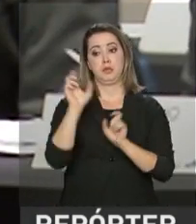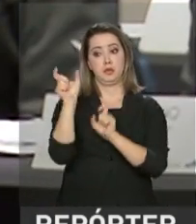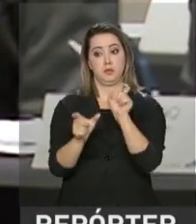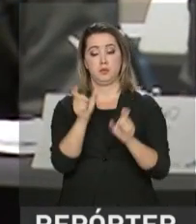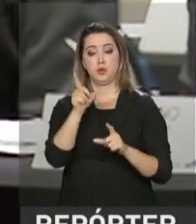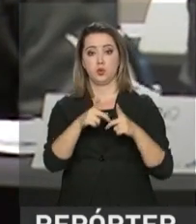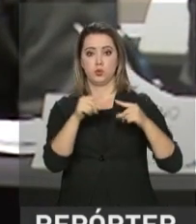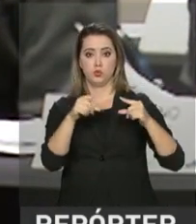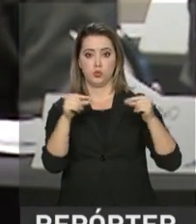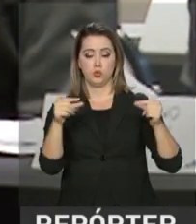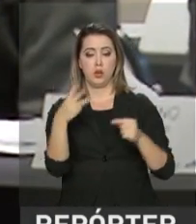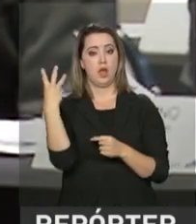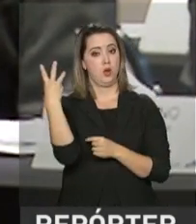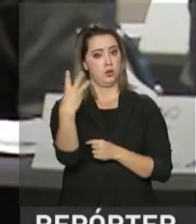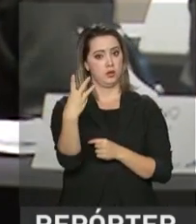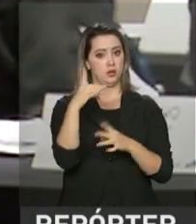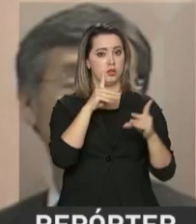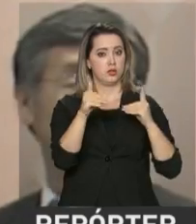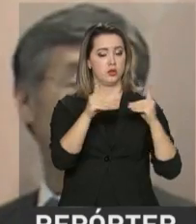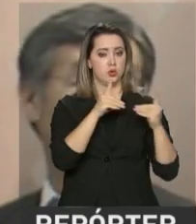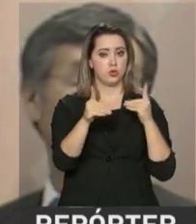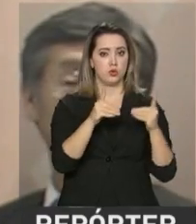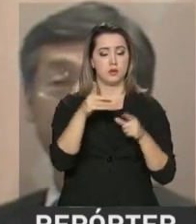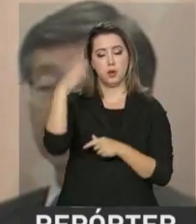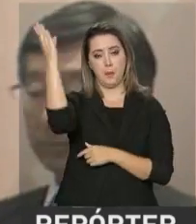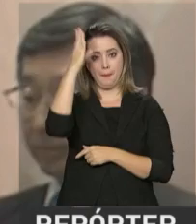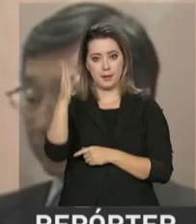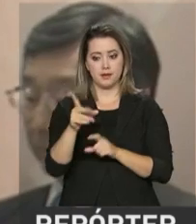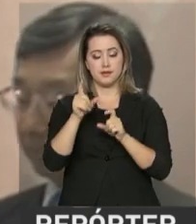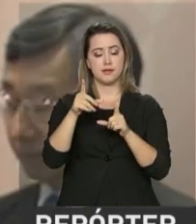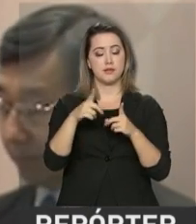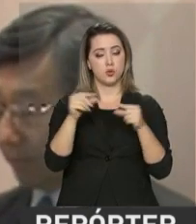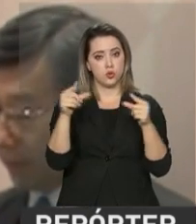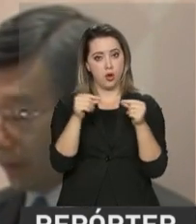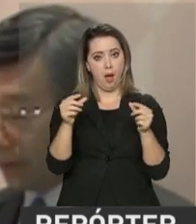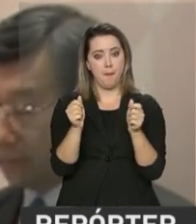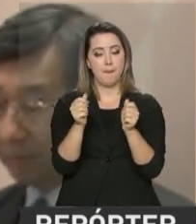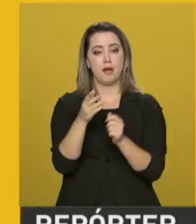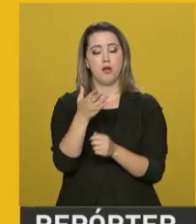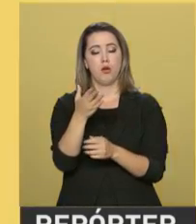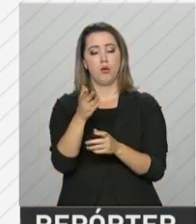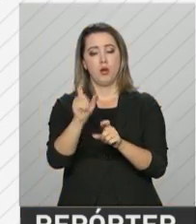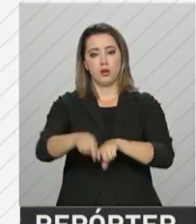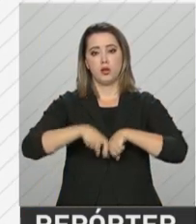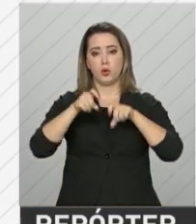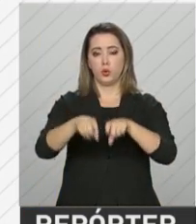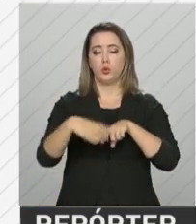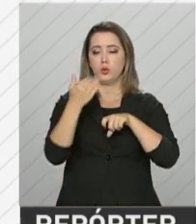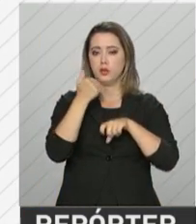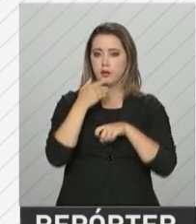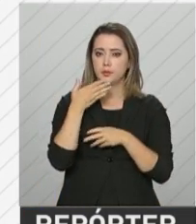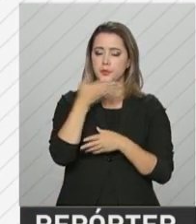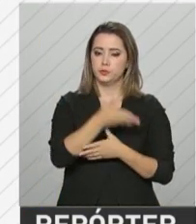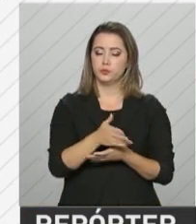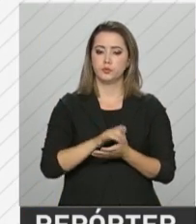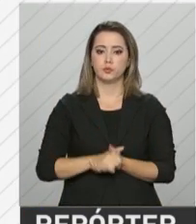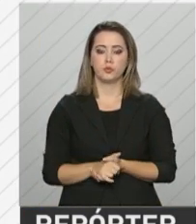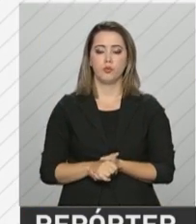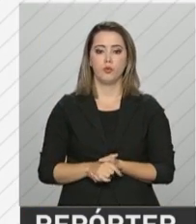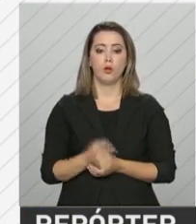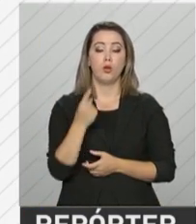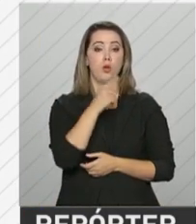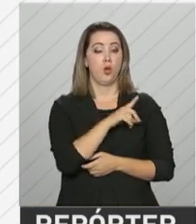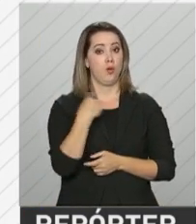japoneses, ao terceiro diálogo Brasil-Japão sobre agricultura e alimentos, realizado em São Paulo. O país asiático é um dos nossos mais